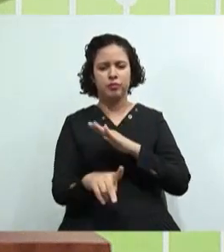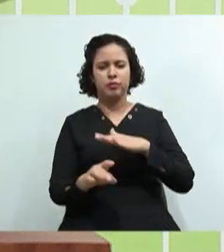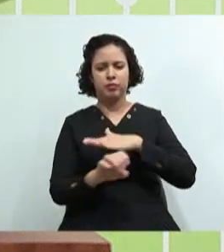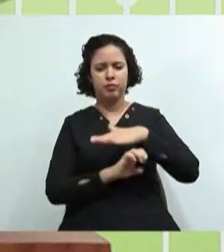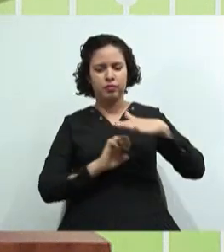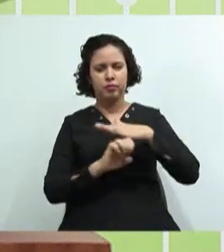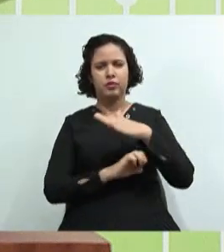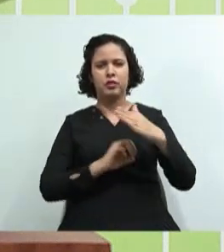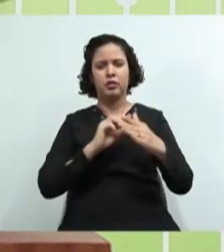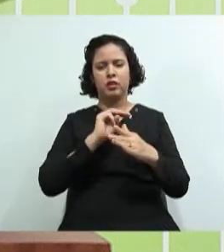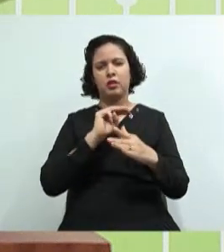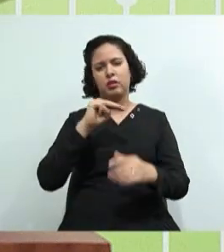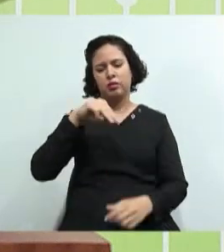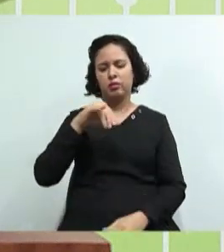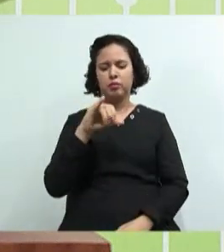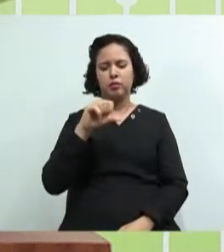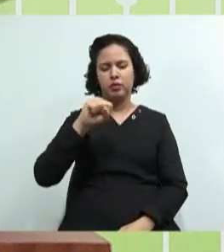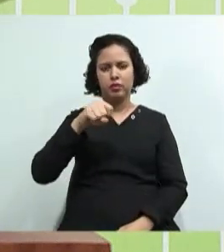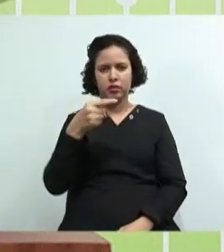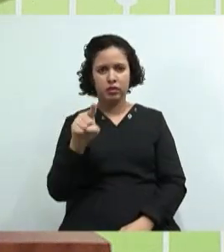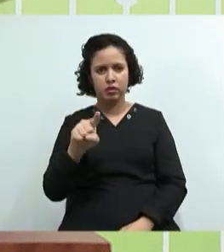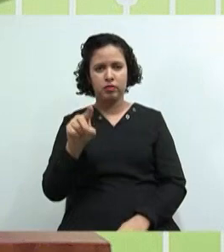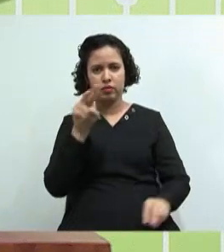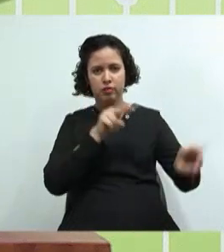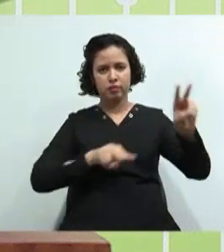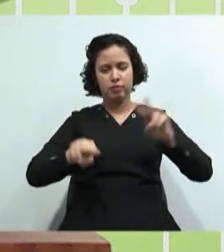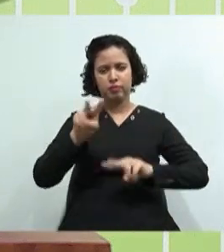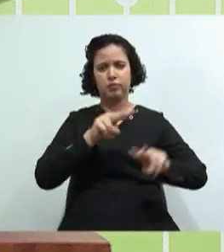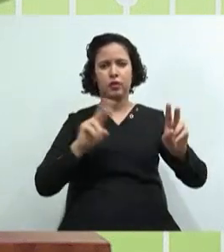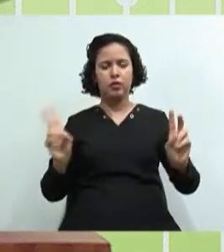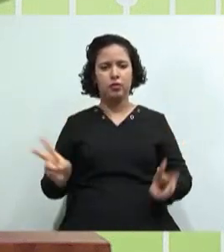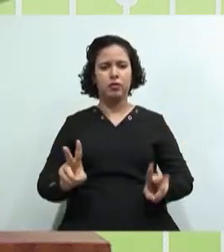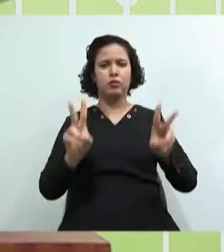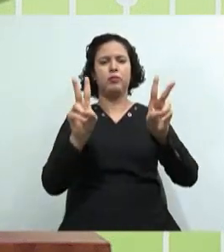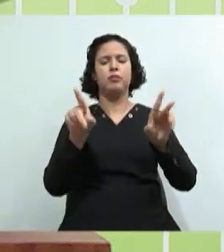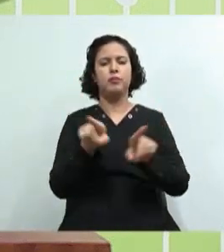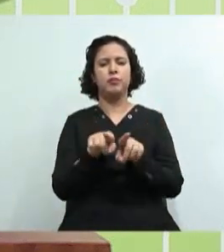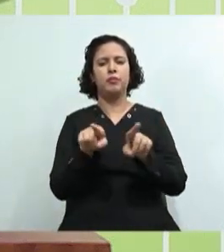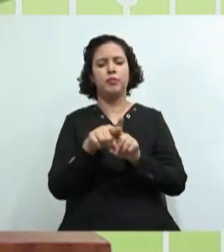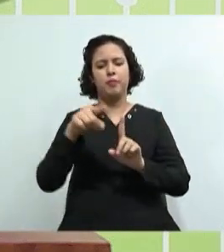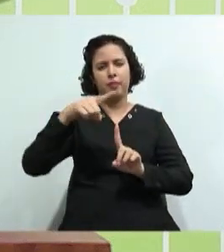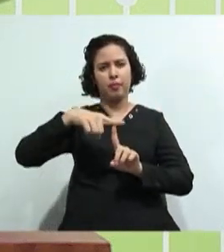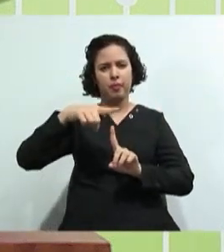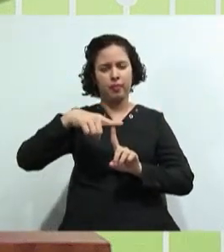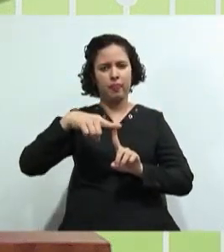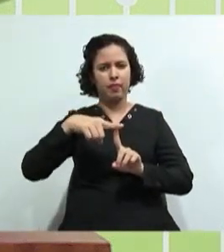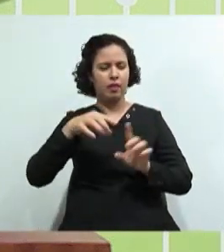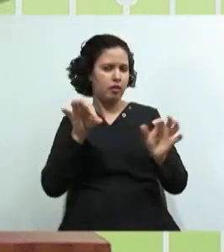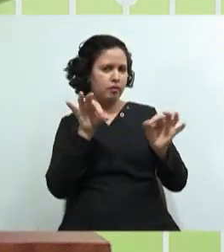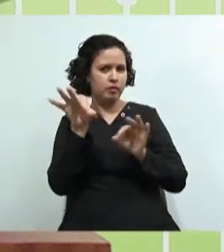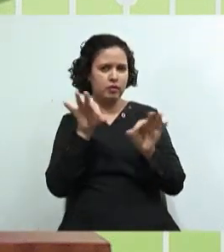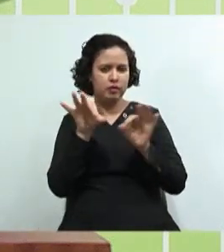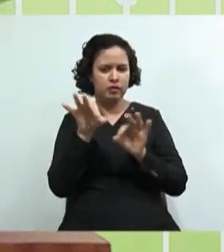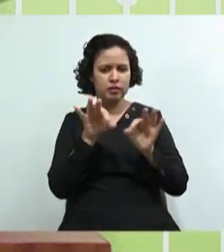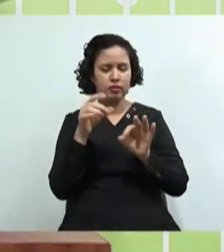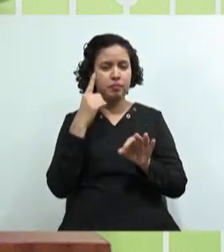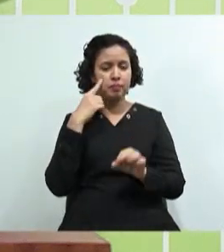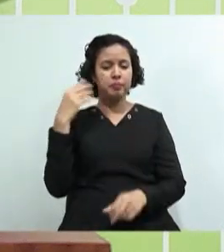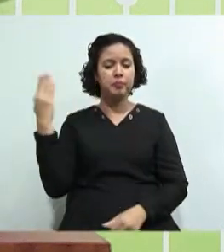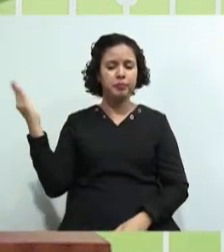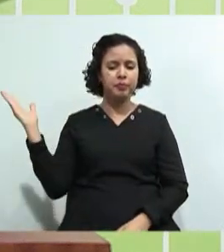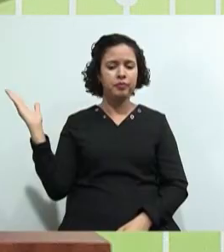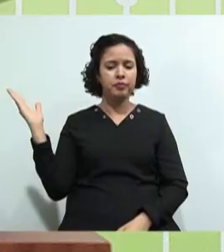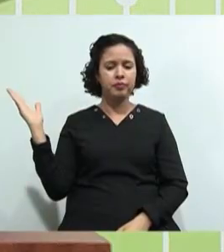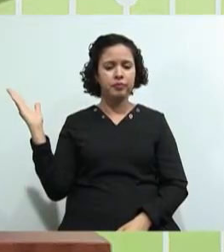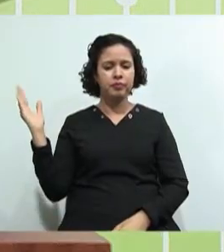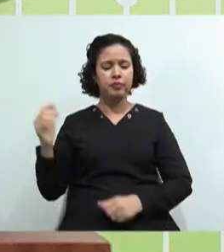são a missão, a visão e os valores. Falamos também dos tipos de planejamento, né? Que é esse que está na tela. Deixa eu relembrar para